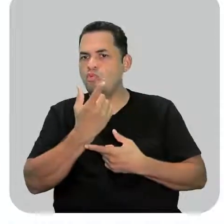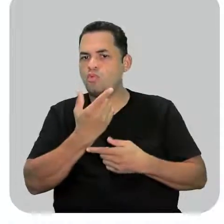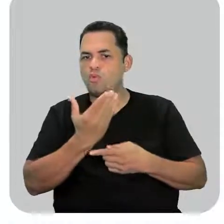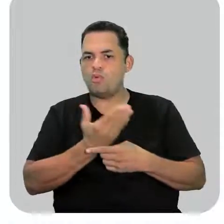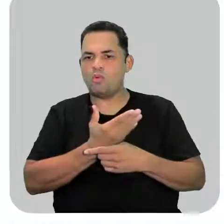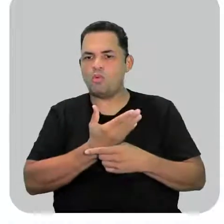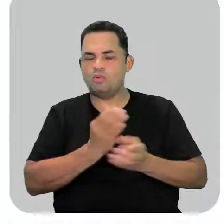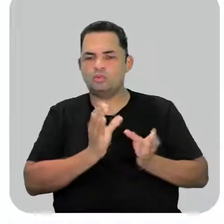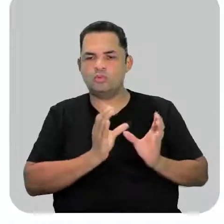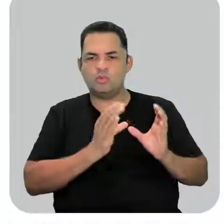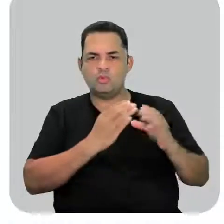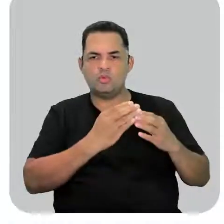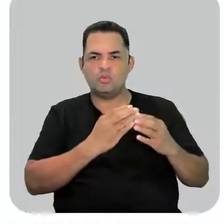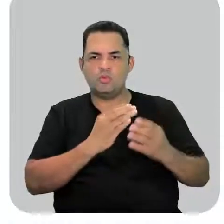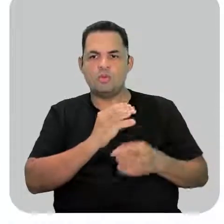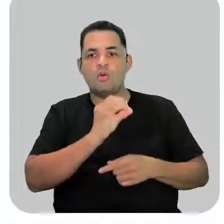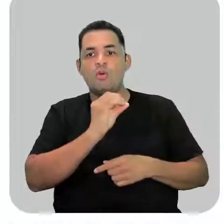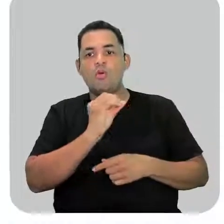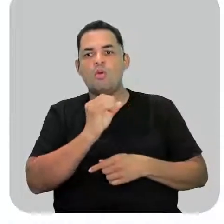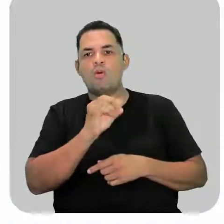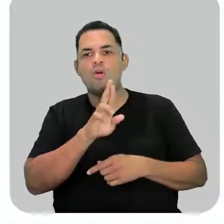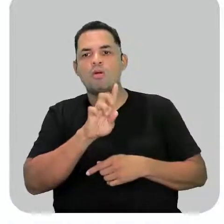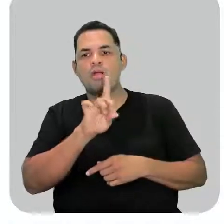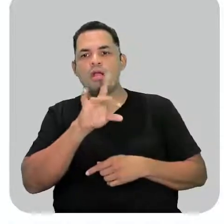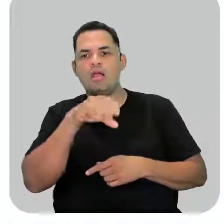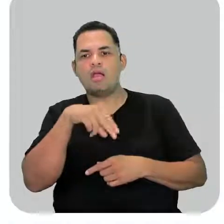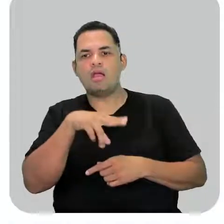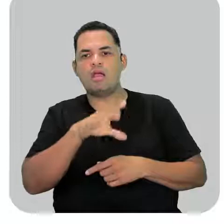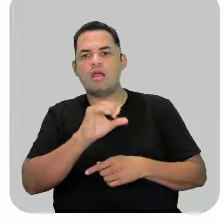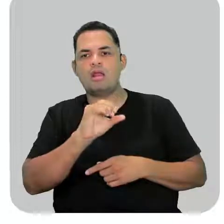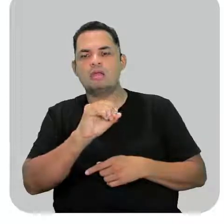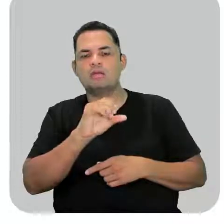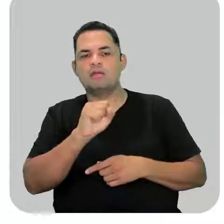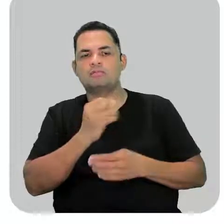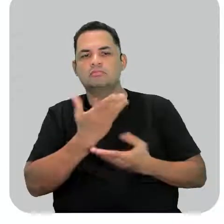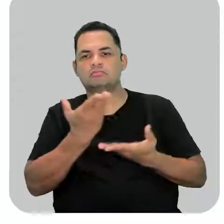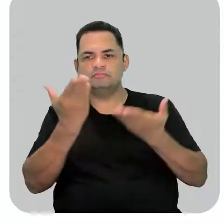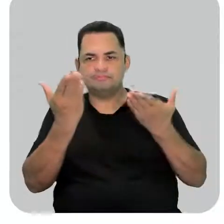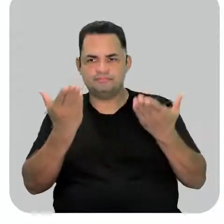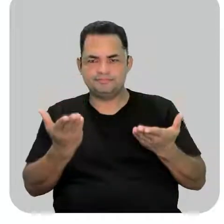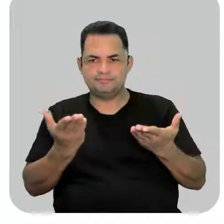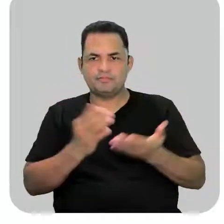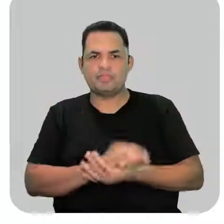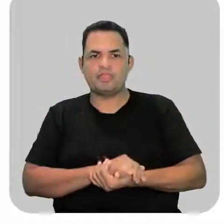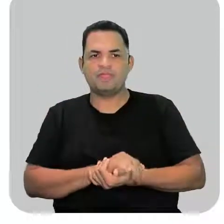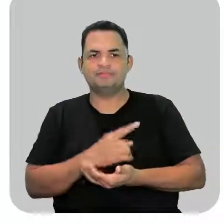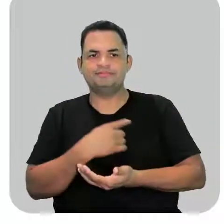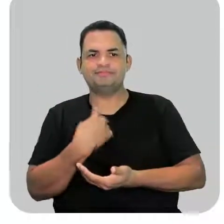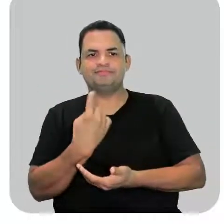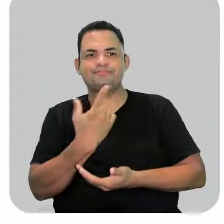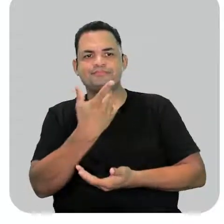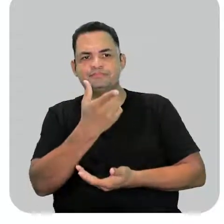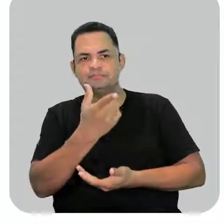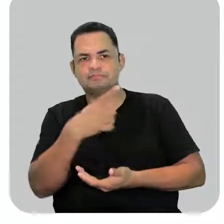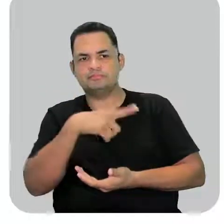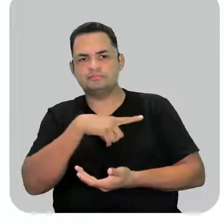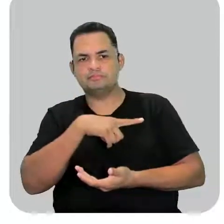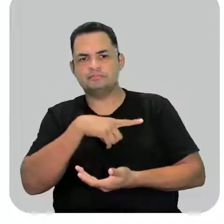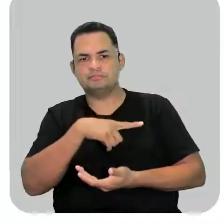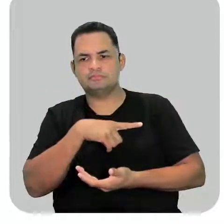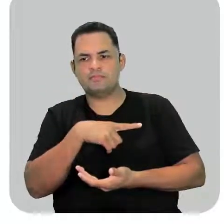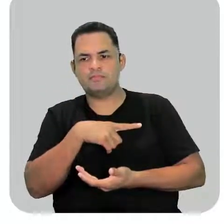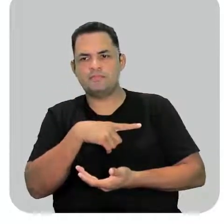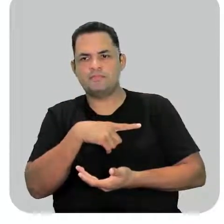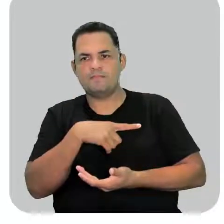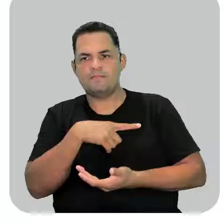grupo orgânico. Então, como grupo funcional, nós temos